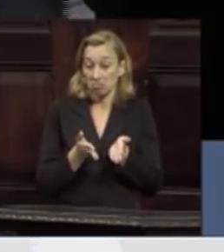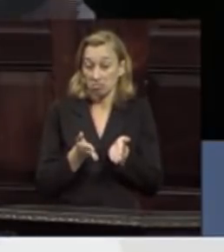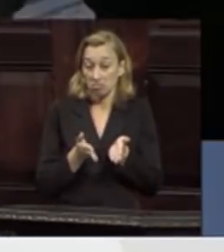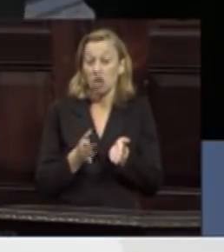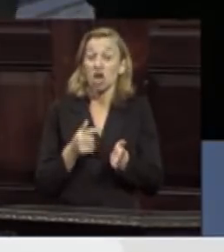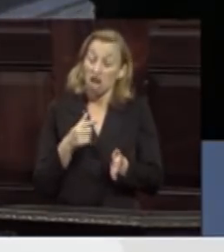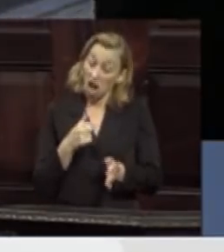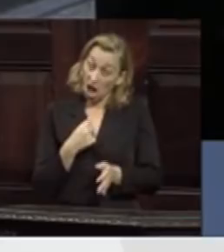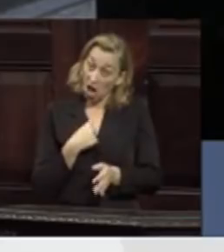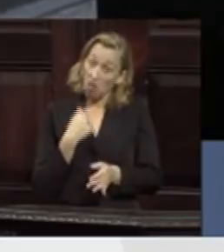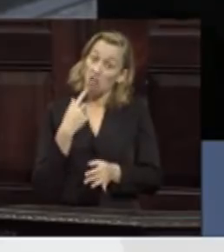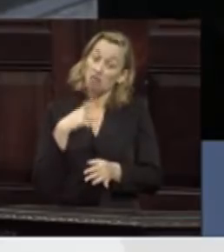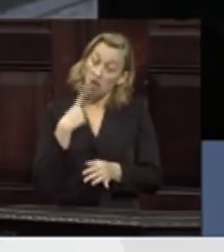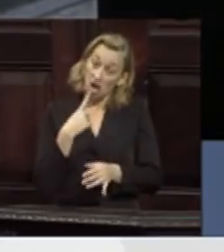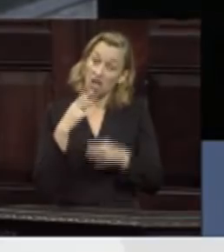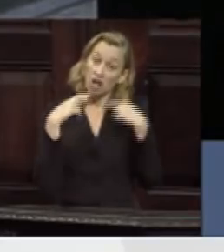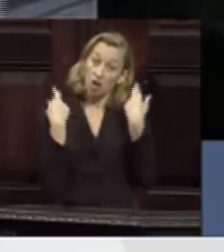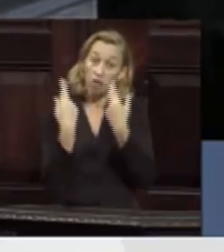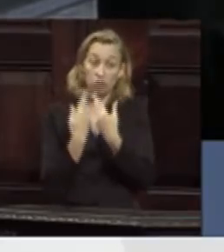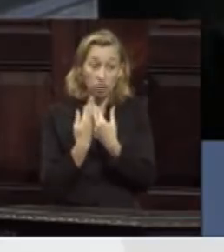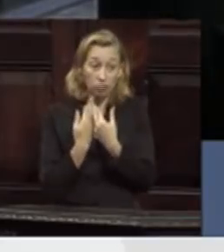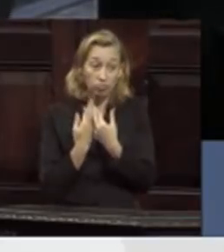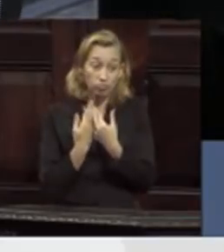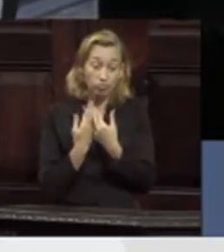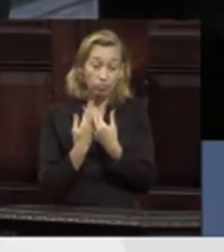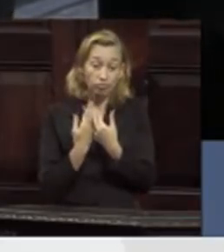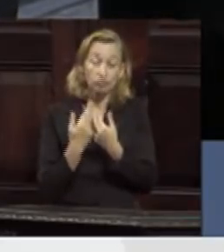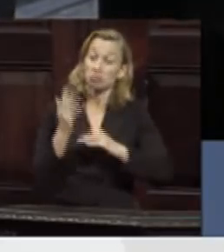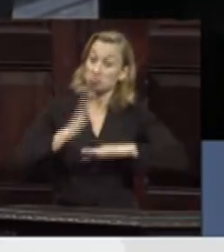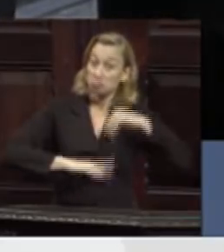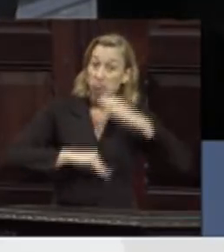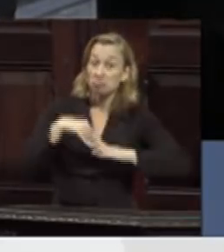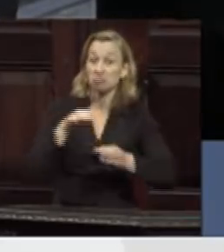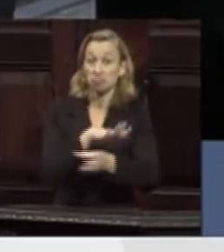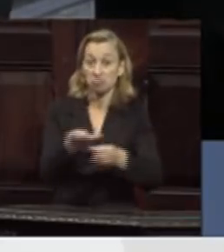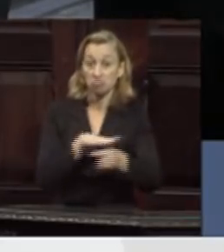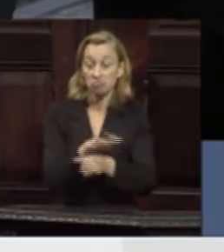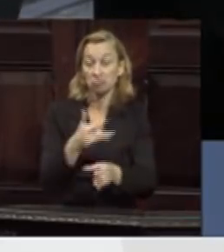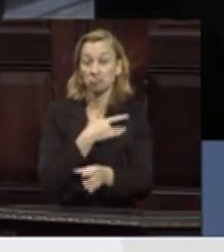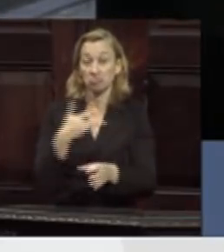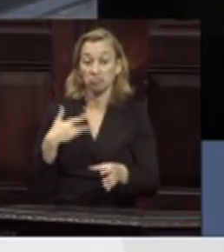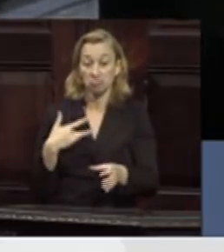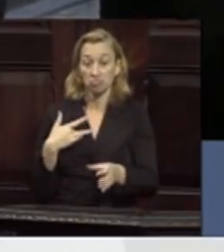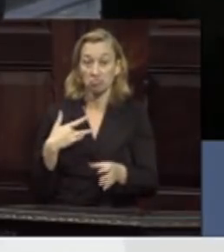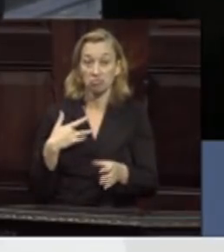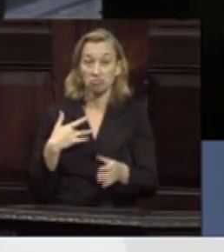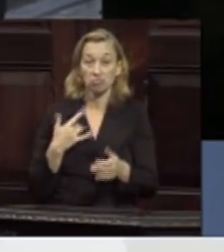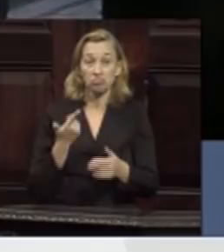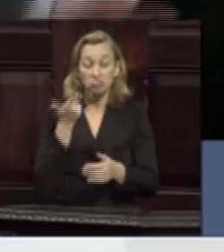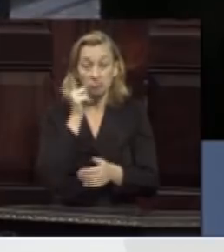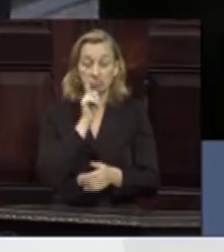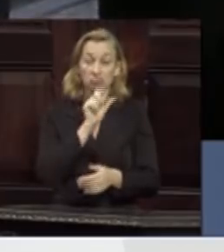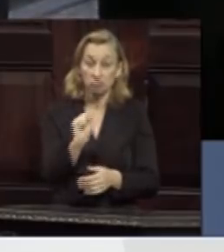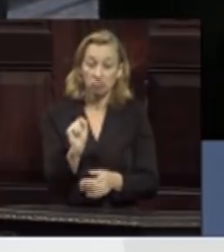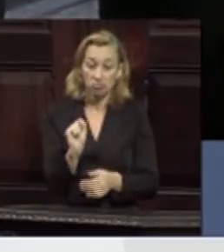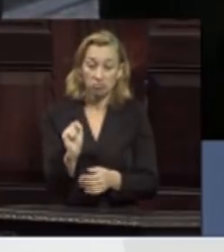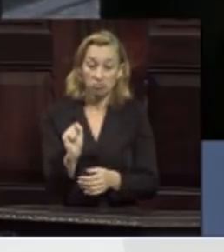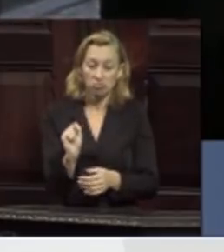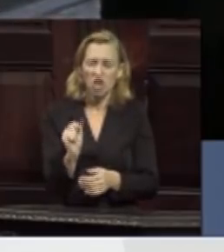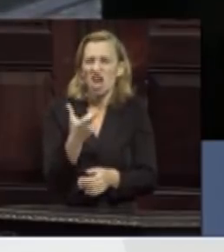servidores da segurança pública conquistaram um reajuste que seria concedido, sei lá,